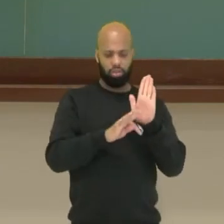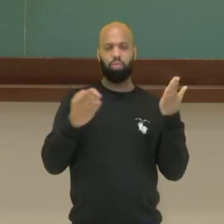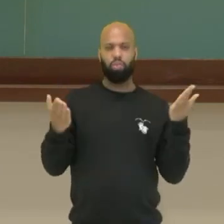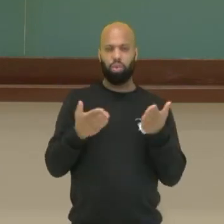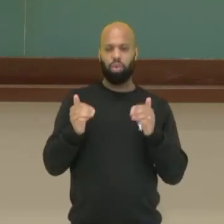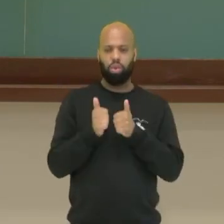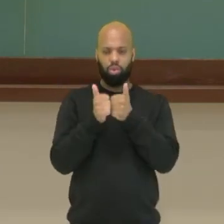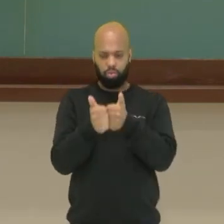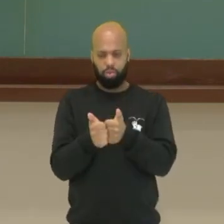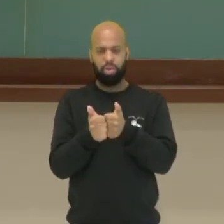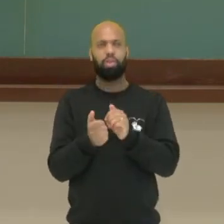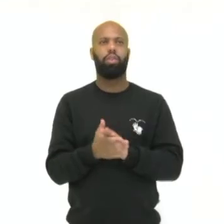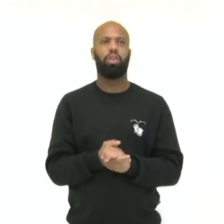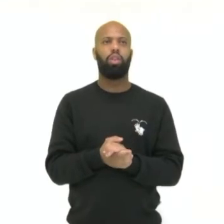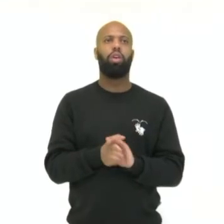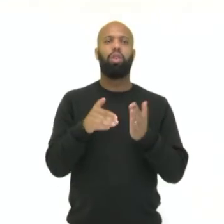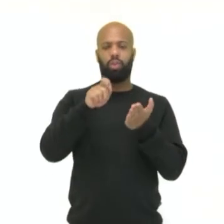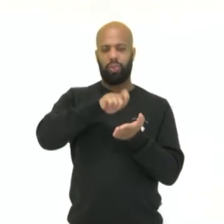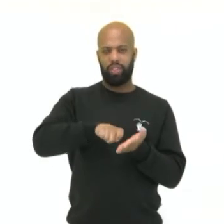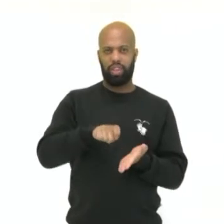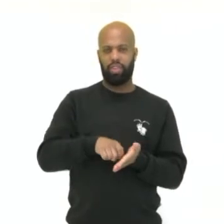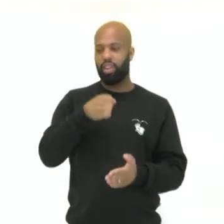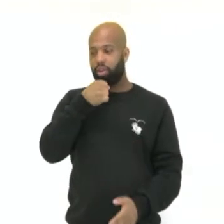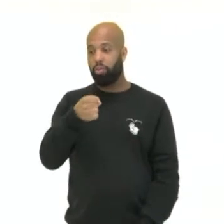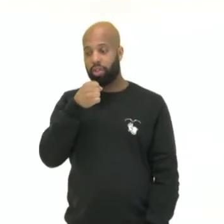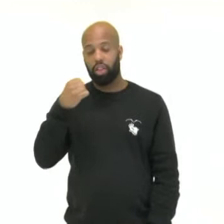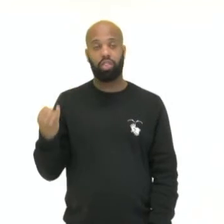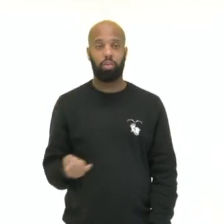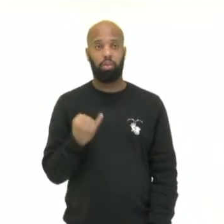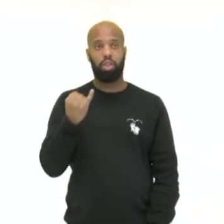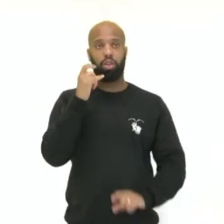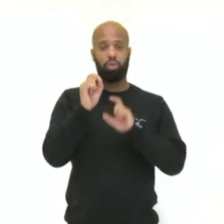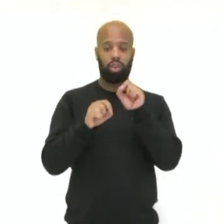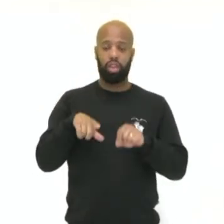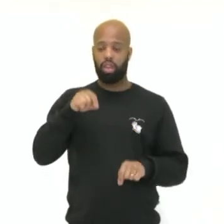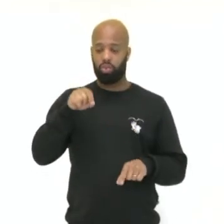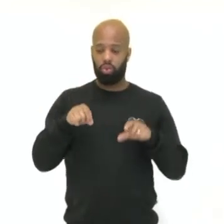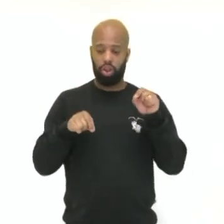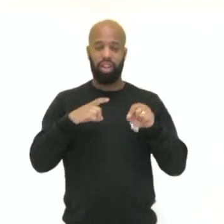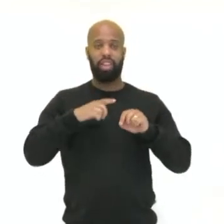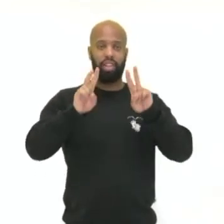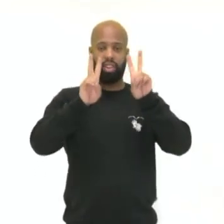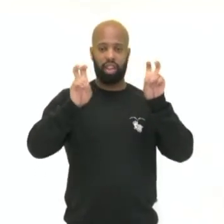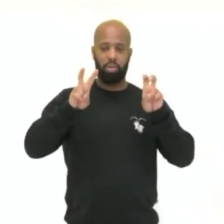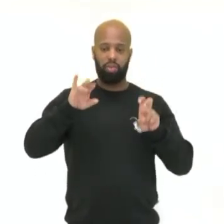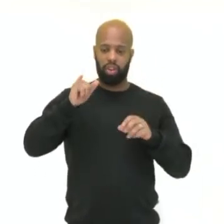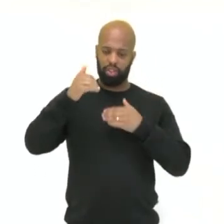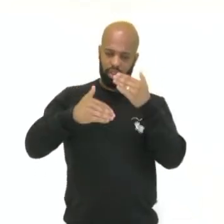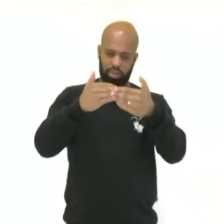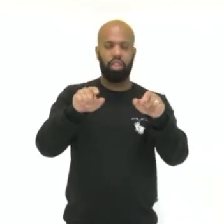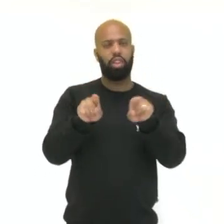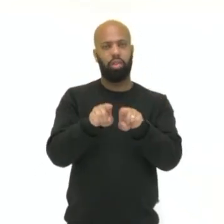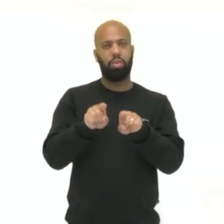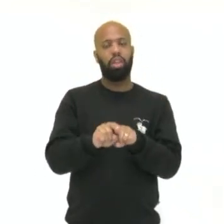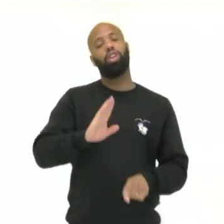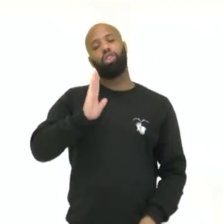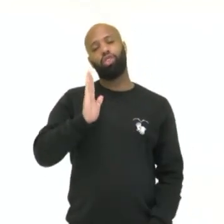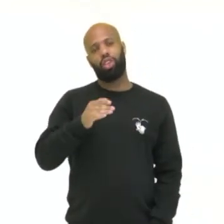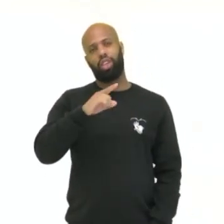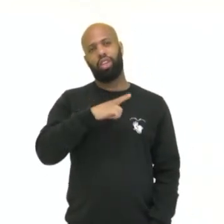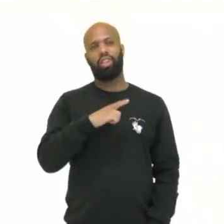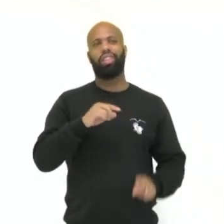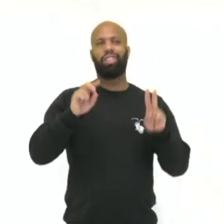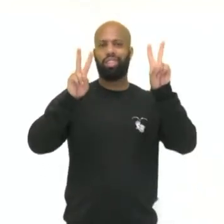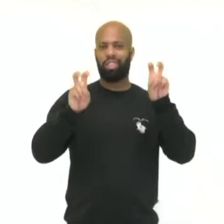comigo então. Ao escrever sua reportagem, não esqueça de selecionar uma temática a ser desenvolvida. Nós já temos a nossa temática.